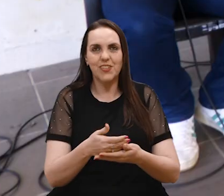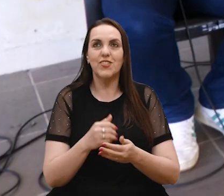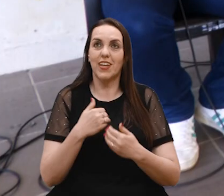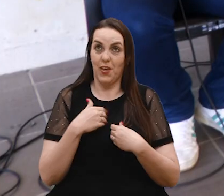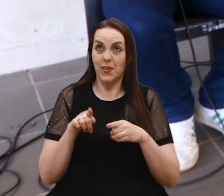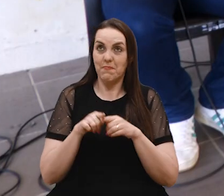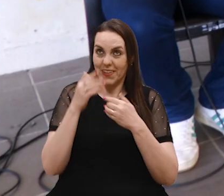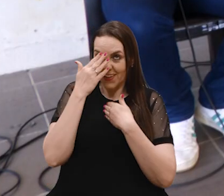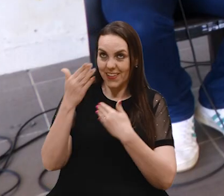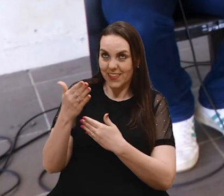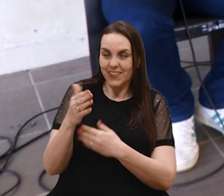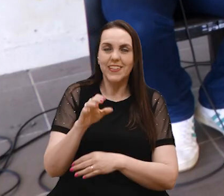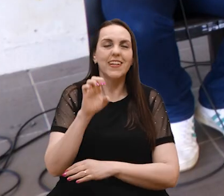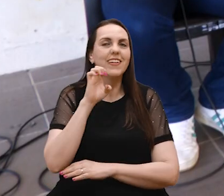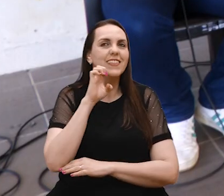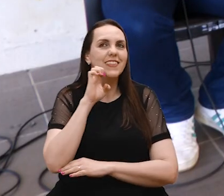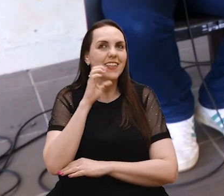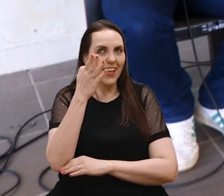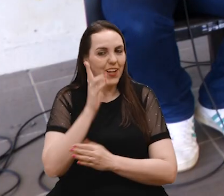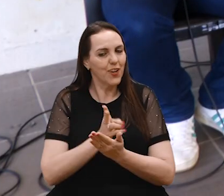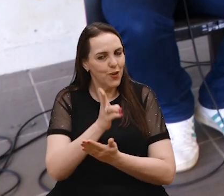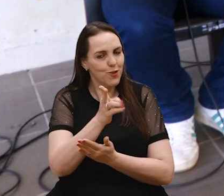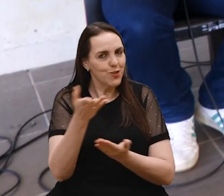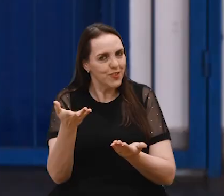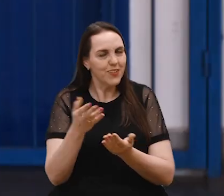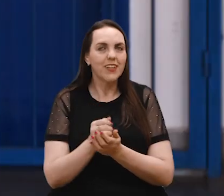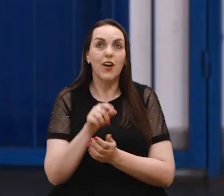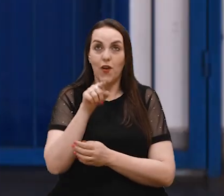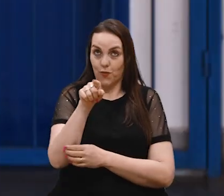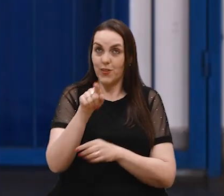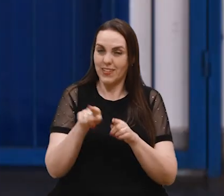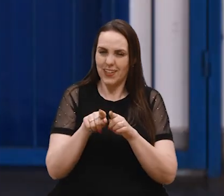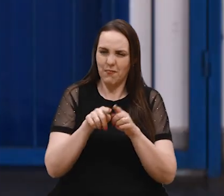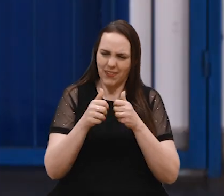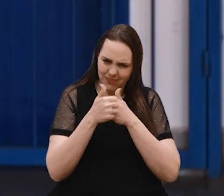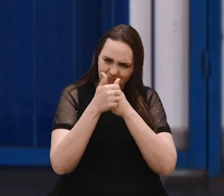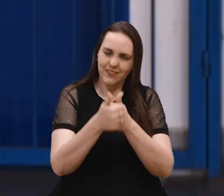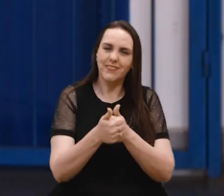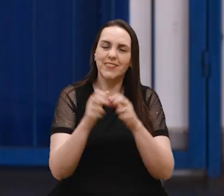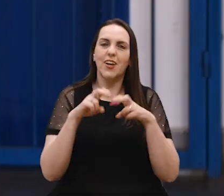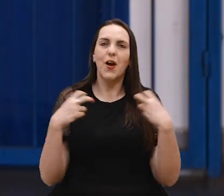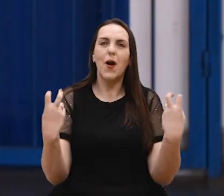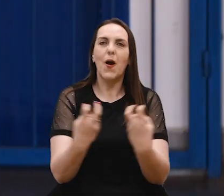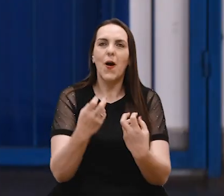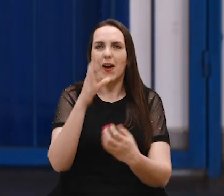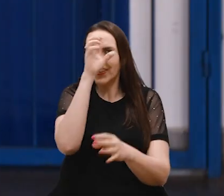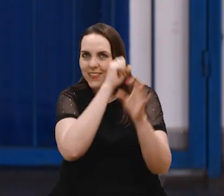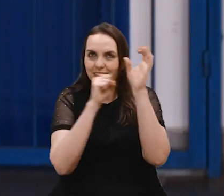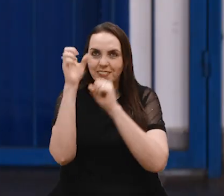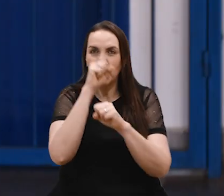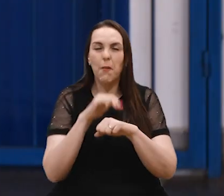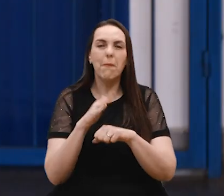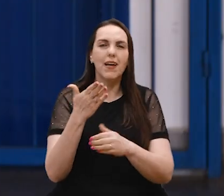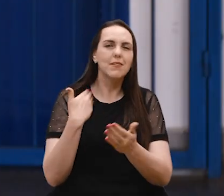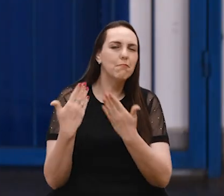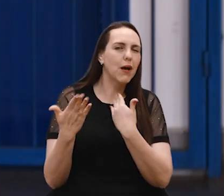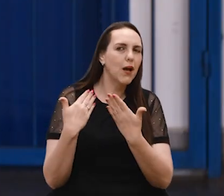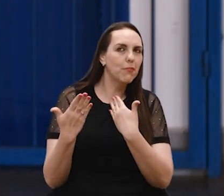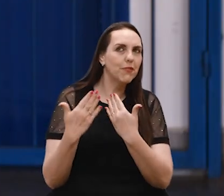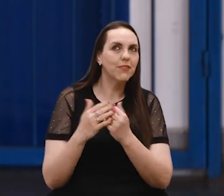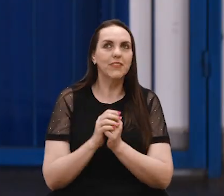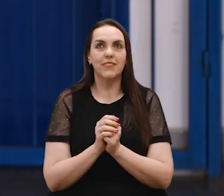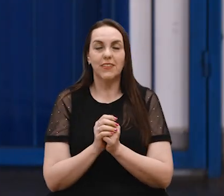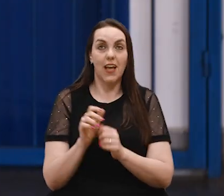agradeço, e a nossa vereadora Estela vai permanecer conosco, e você também continue acompanhando a Roda de Saberes, porque tem mais bate-papo